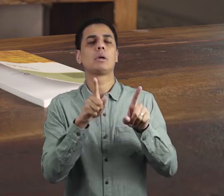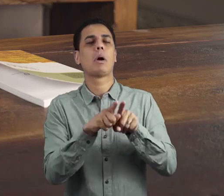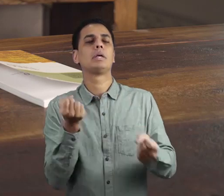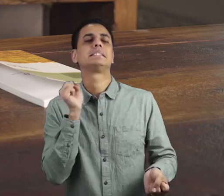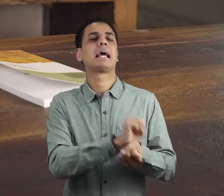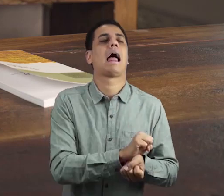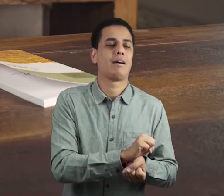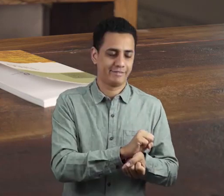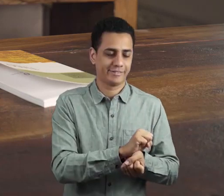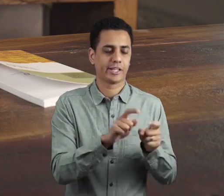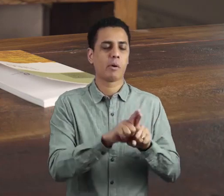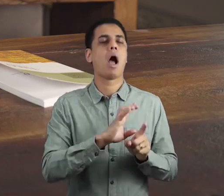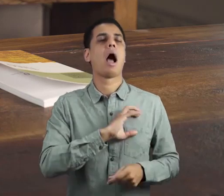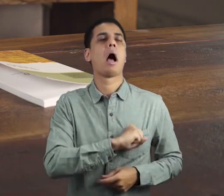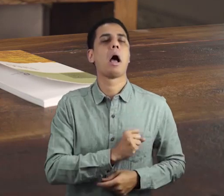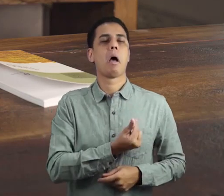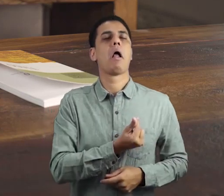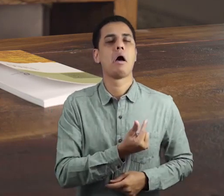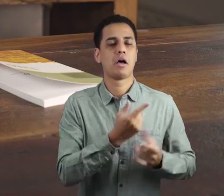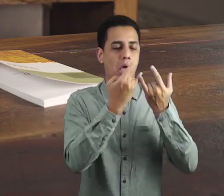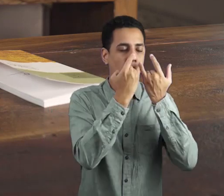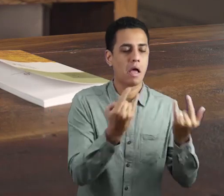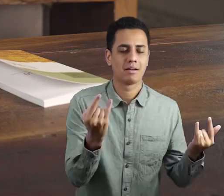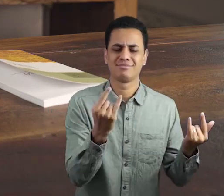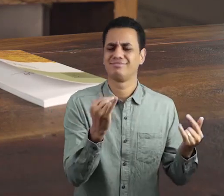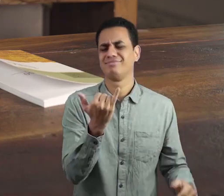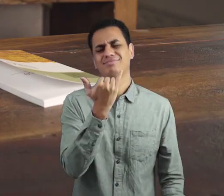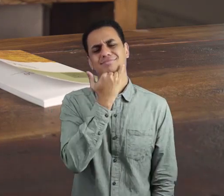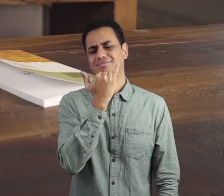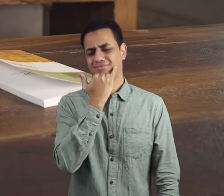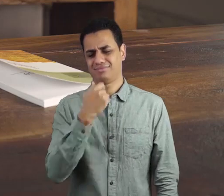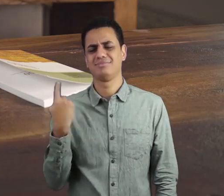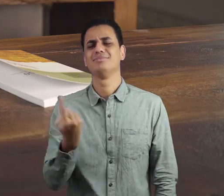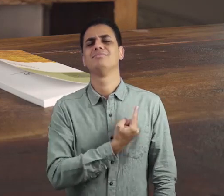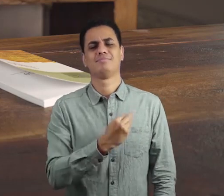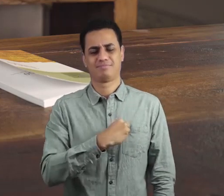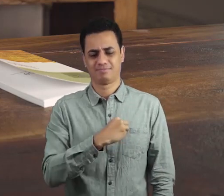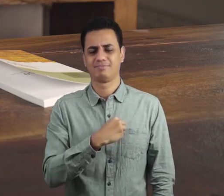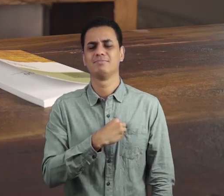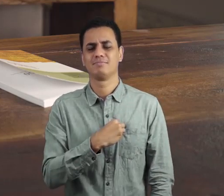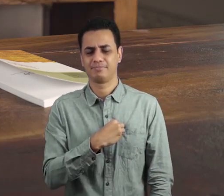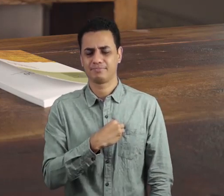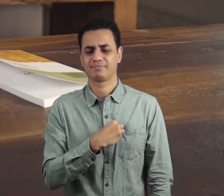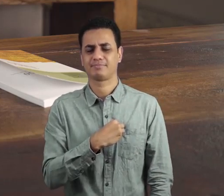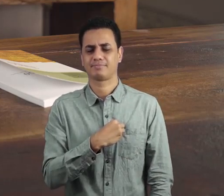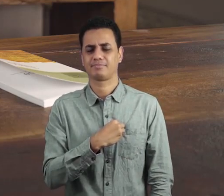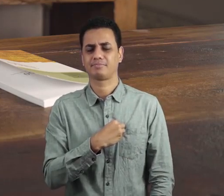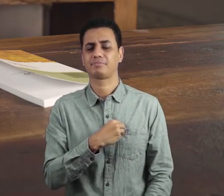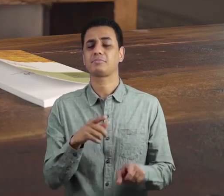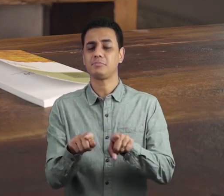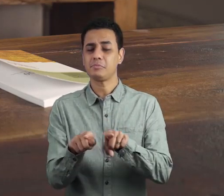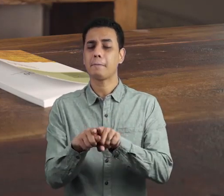seus pecados, Senhor. Perdoa, Pai. Gera arrependimento, faz desse homem empregador, deste